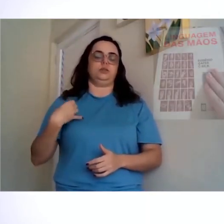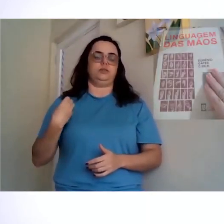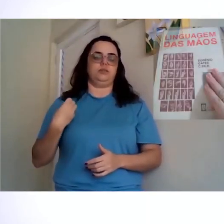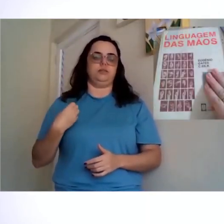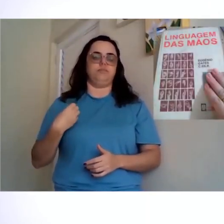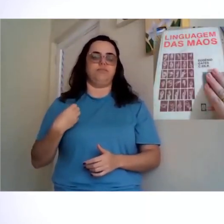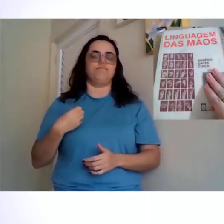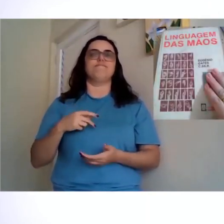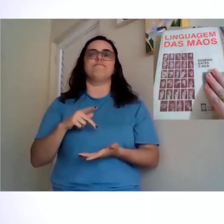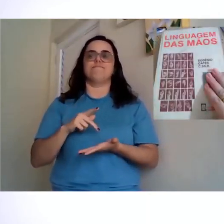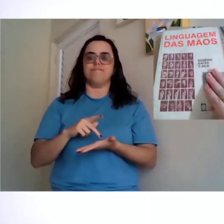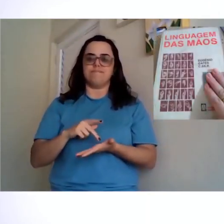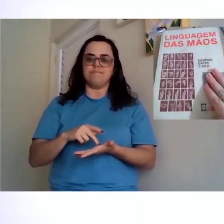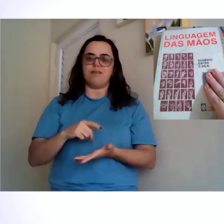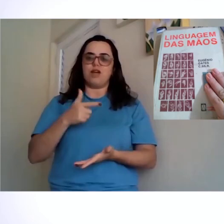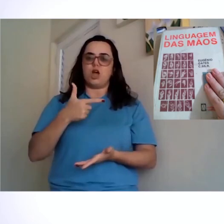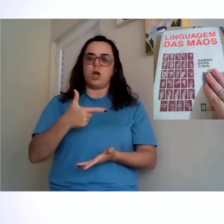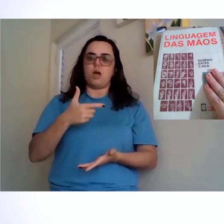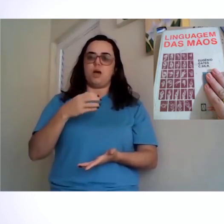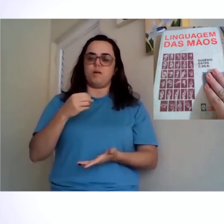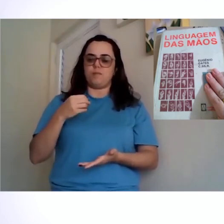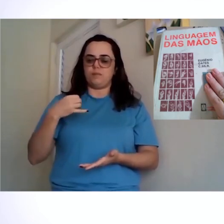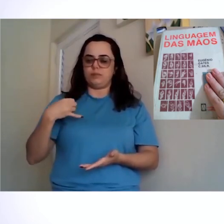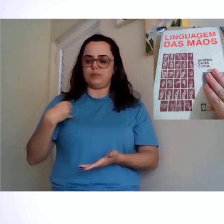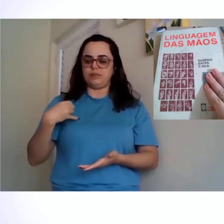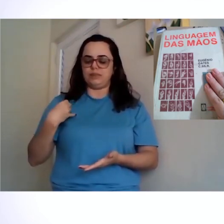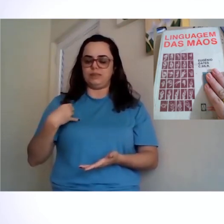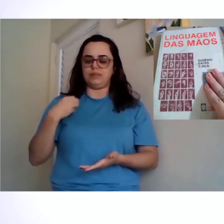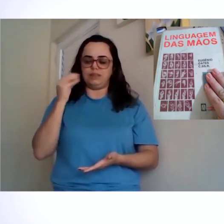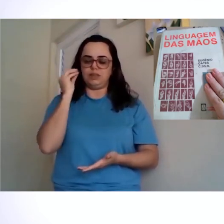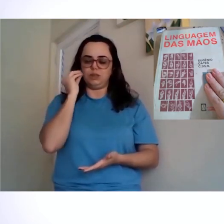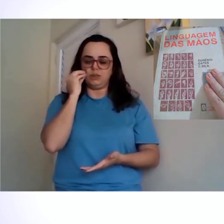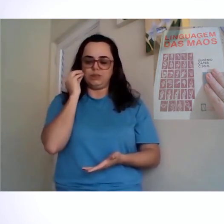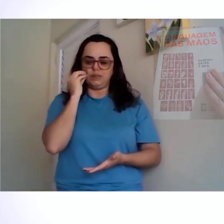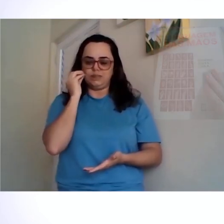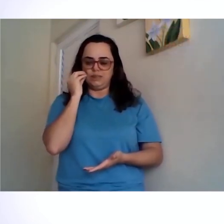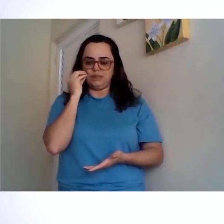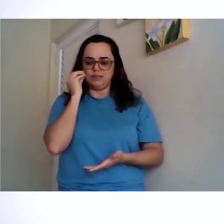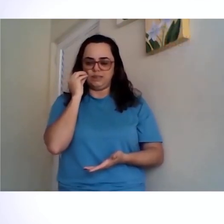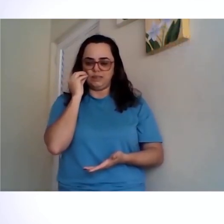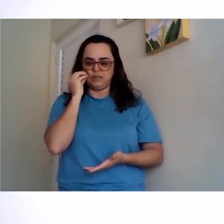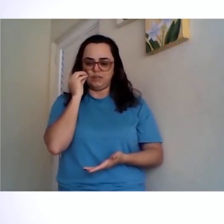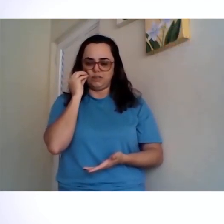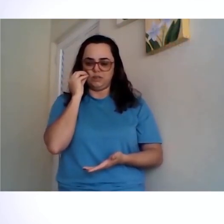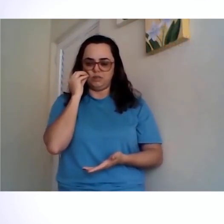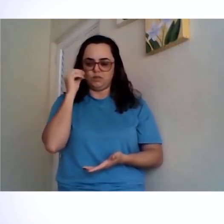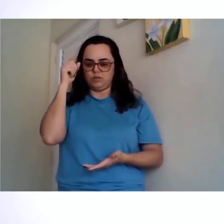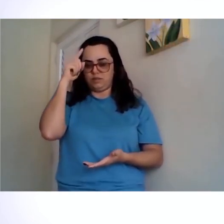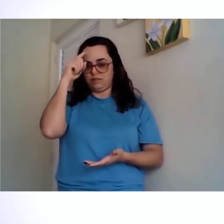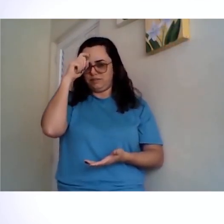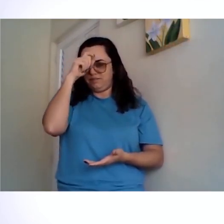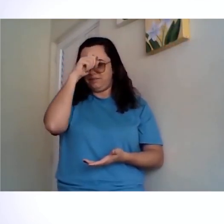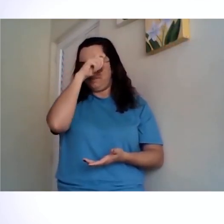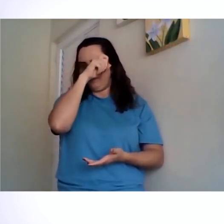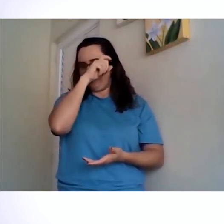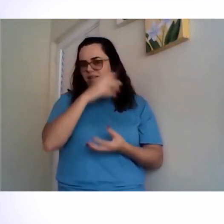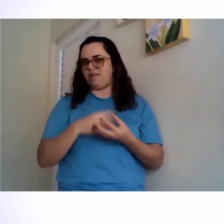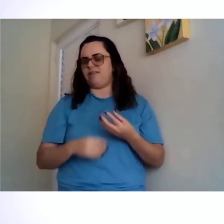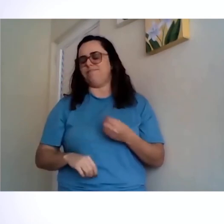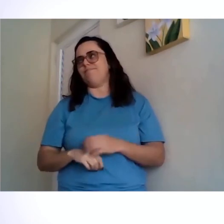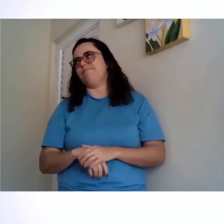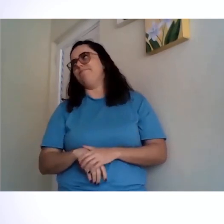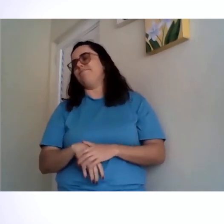nesse processo. É o que acontecia com ela. Esse livro aqui que você está vendo aí na tela foi a primeira vez em que ela começou a estudar a Libras,